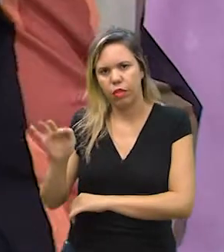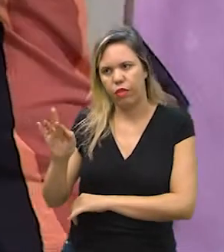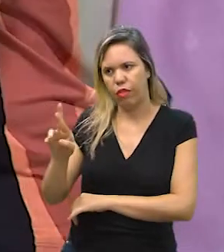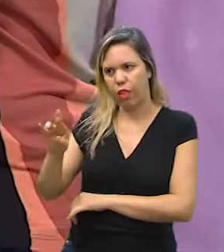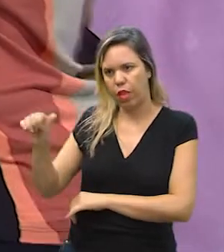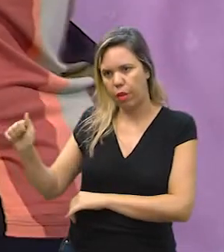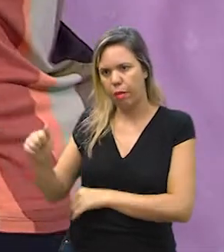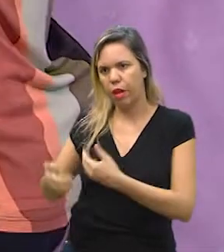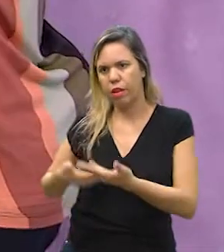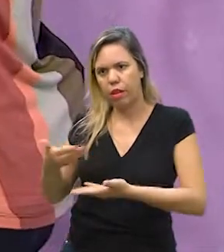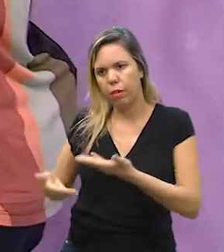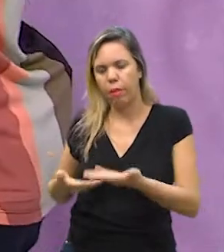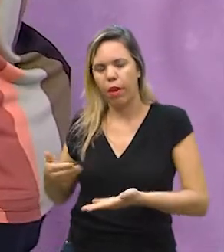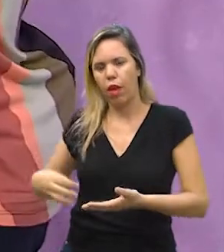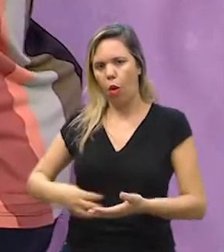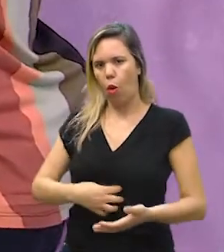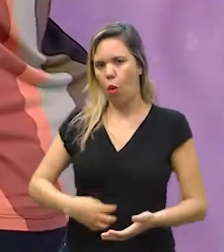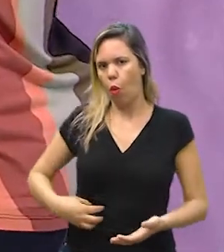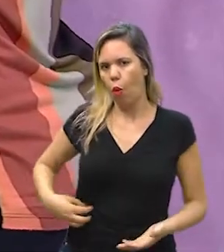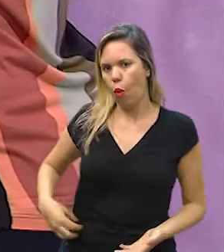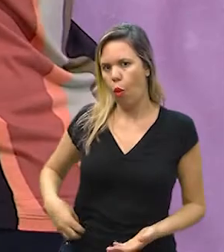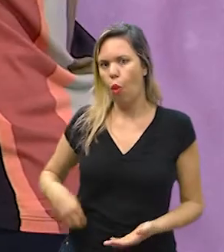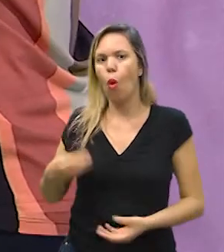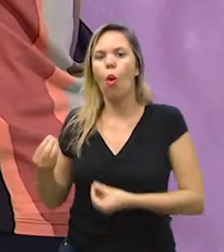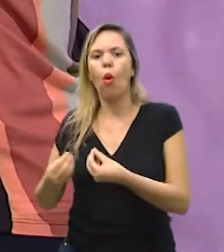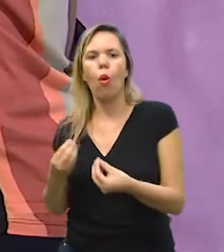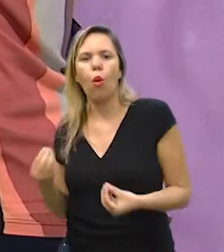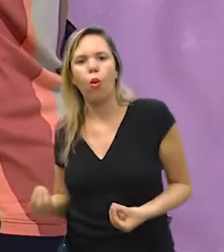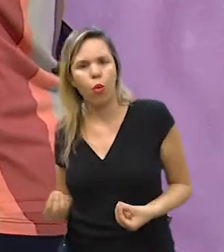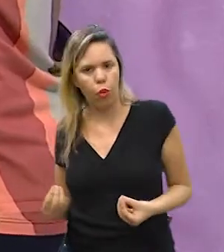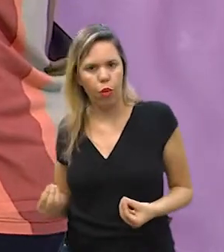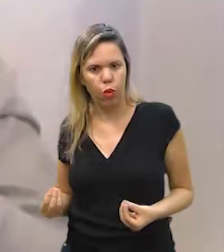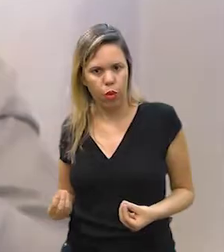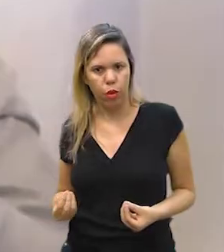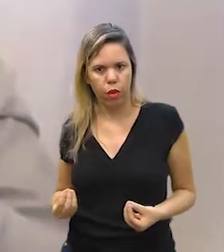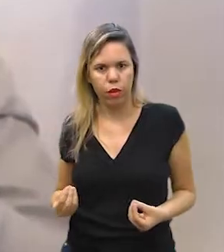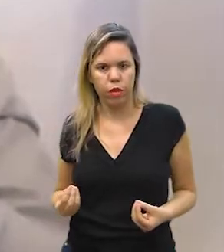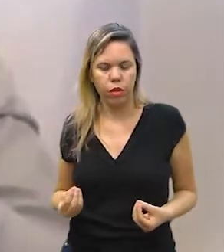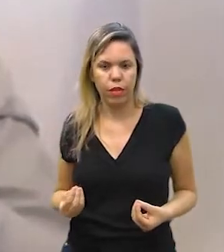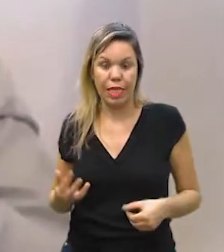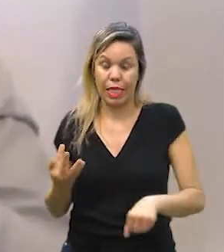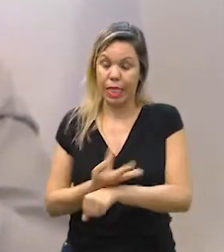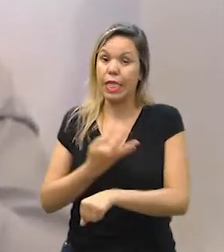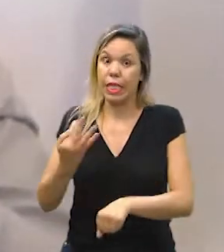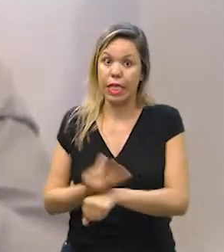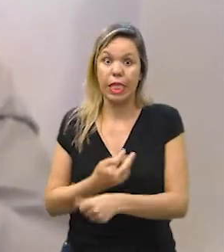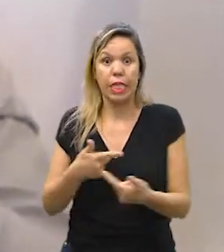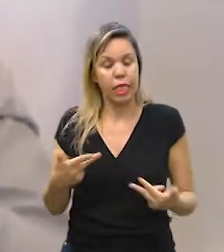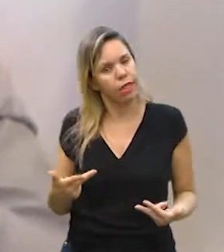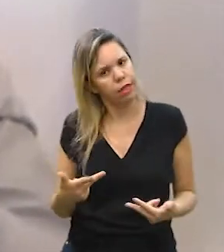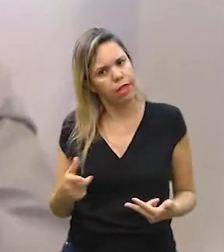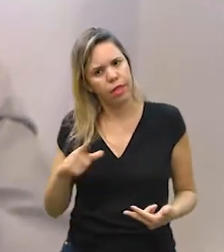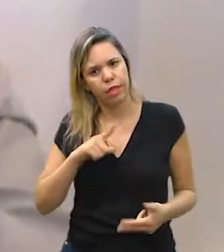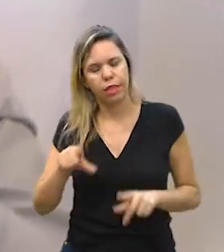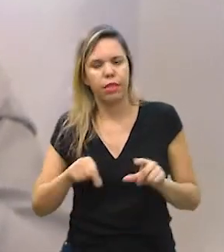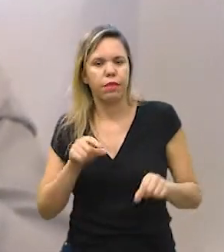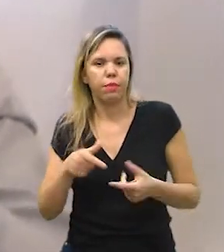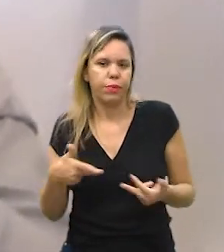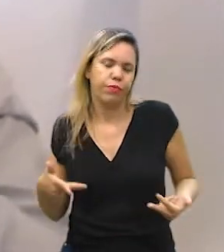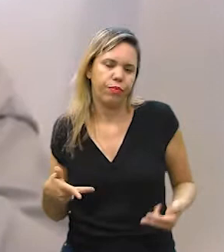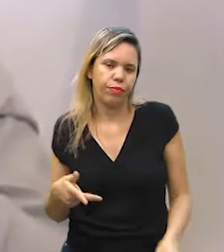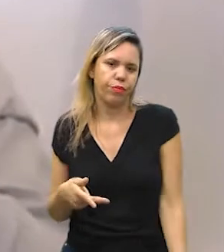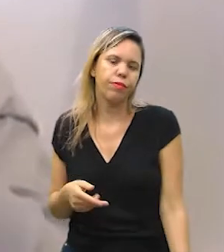gente trata bem esse órgão, então? Esse órgão é um órgão assim, que ele tolera bem as coisas, mas ele tem